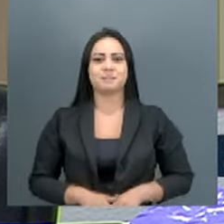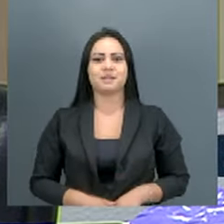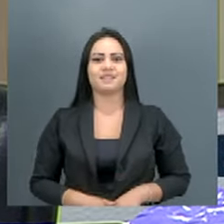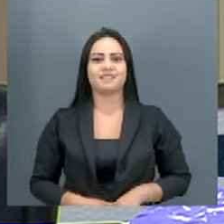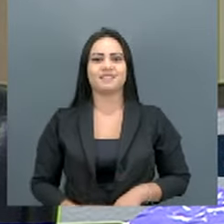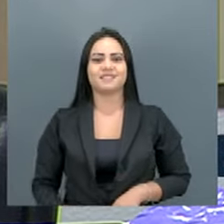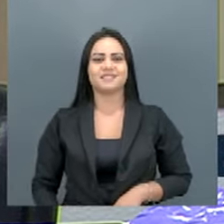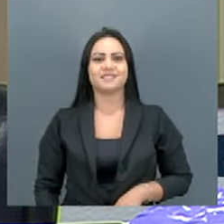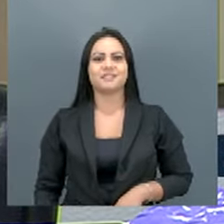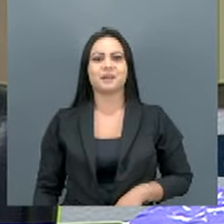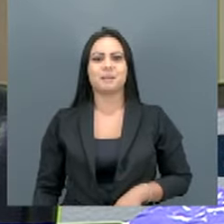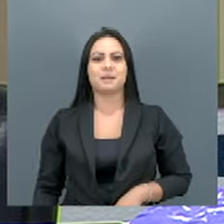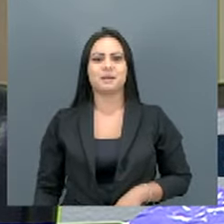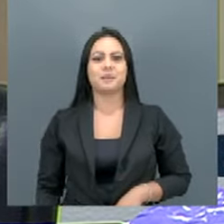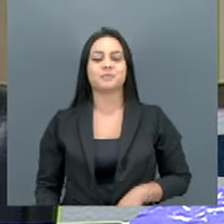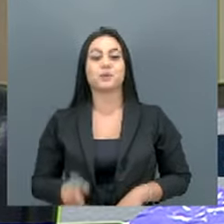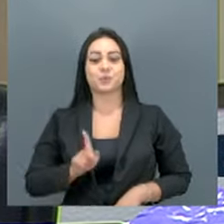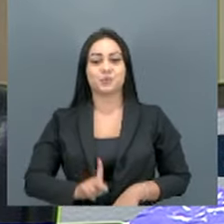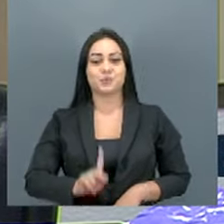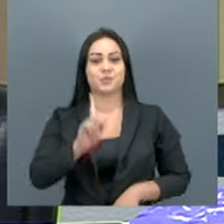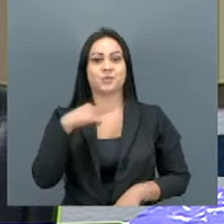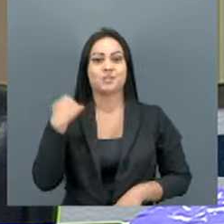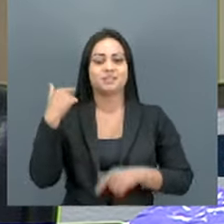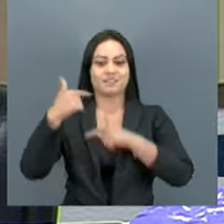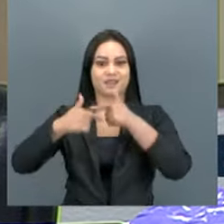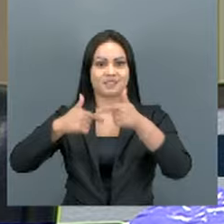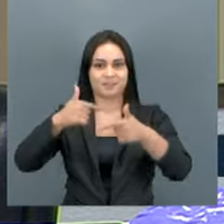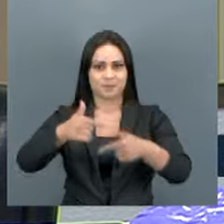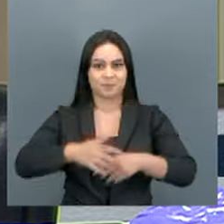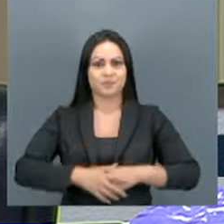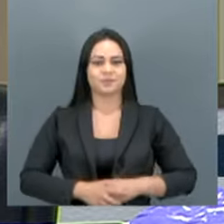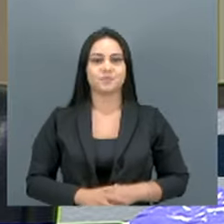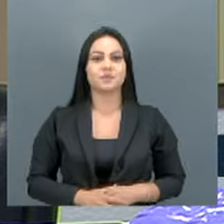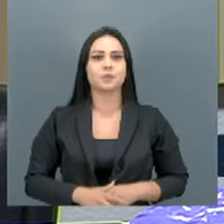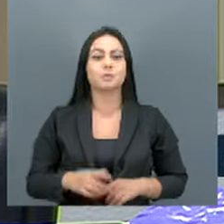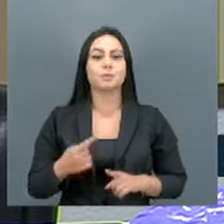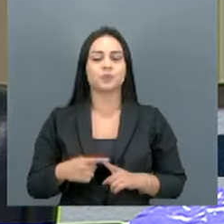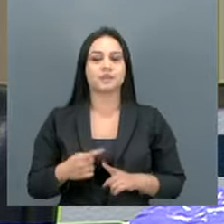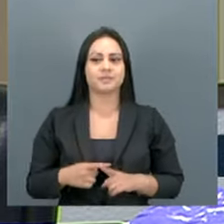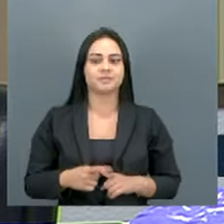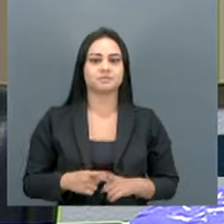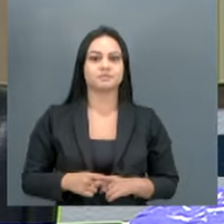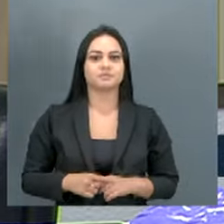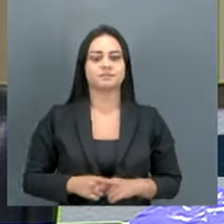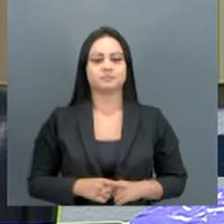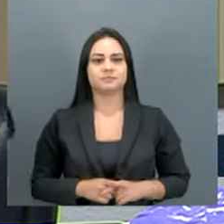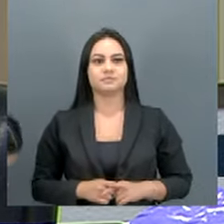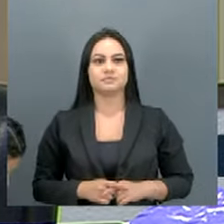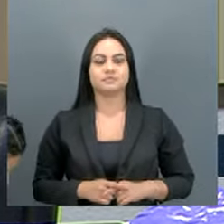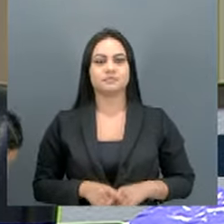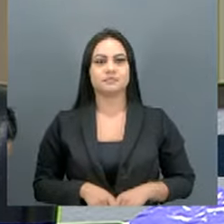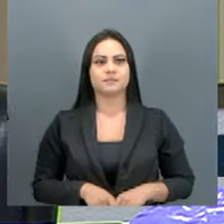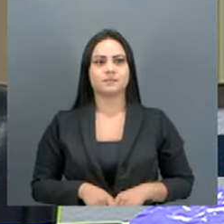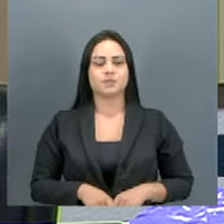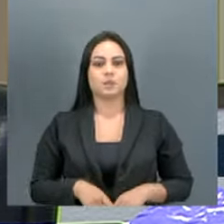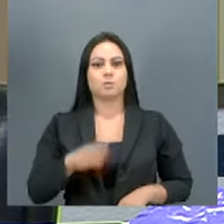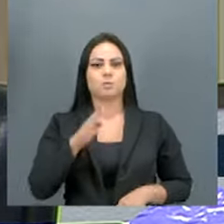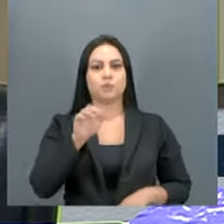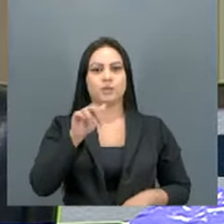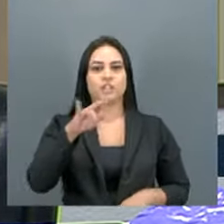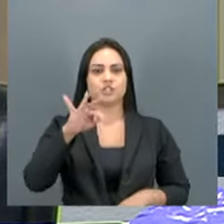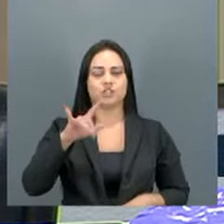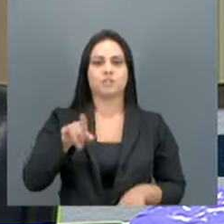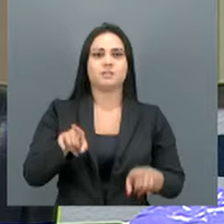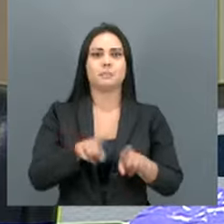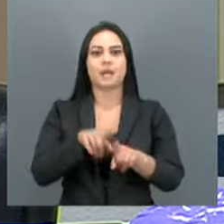Só continua a nossa tradição. O quê? A corrida de Tora de Buriti e as